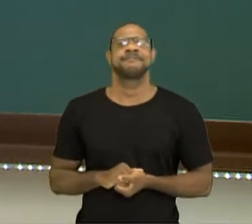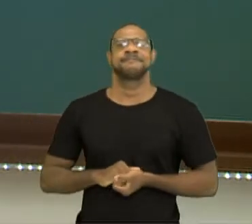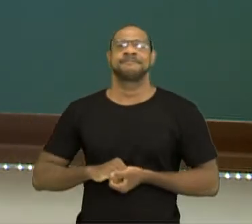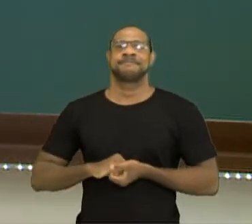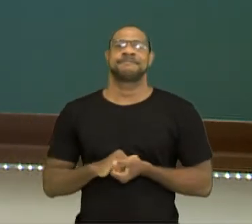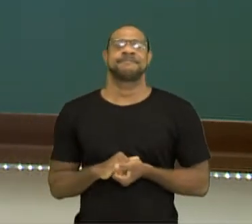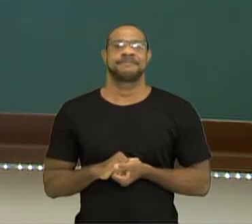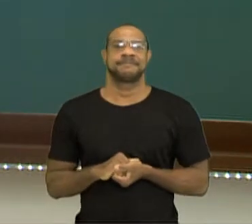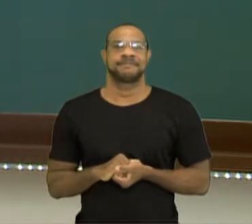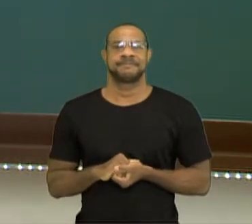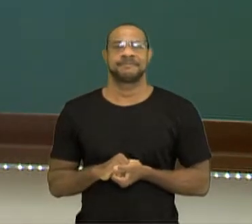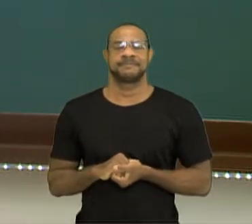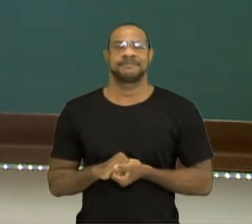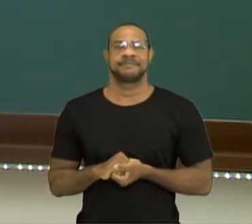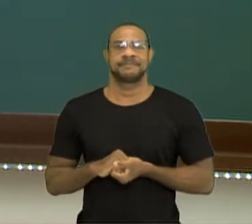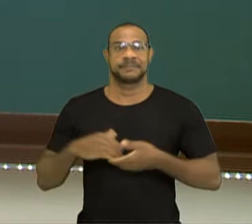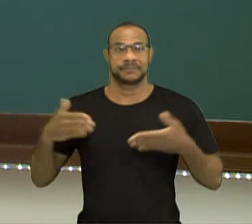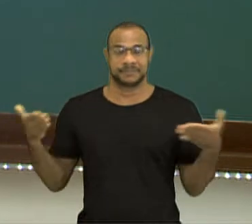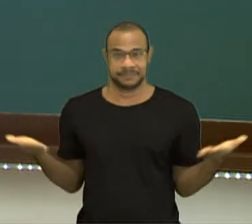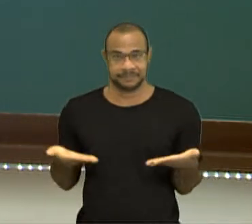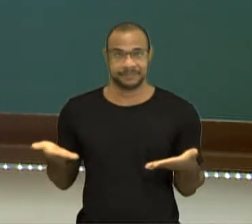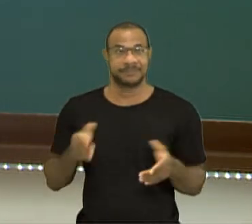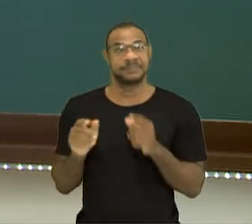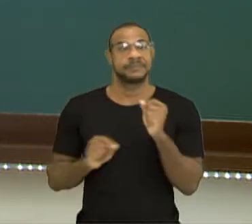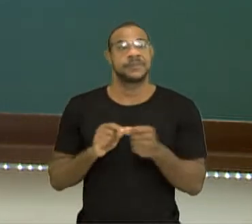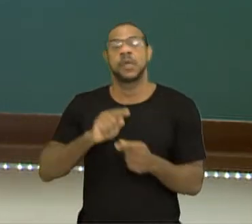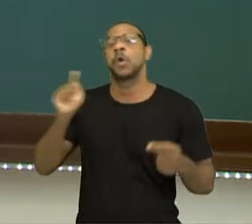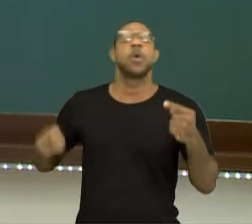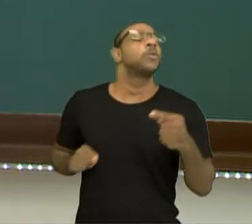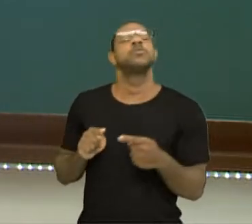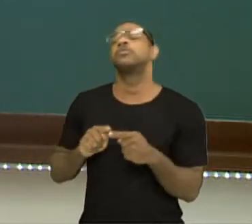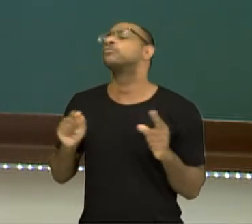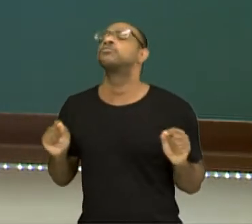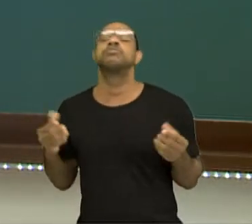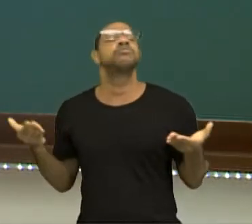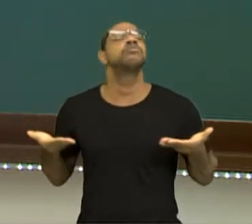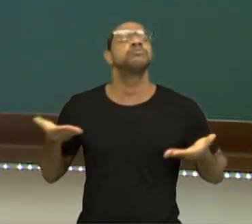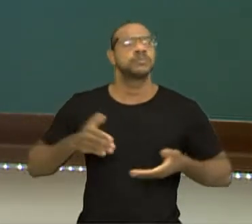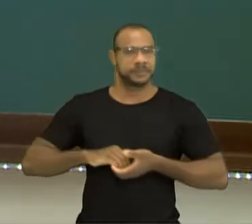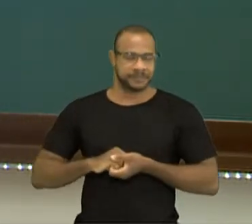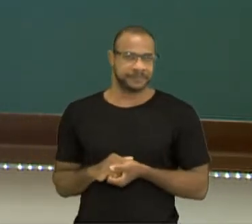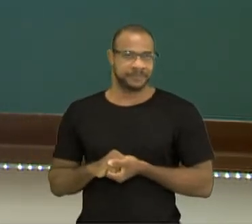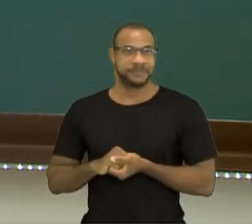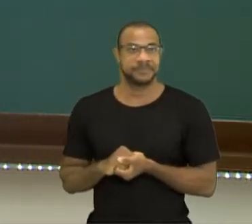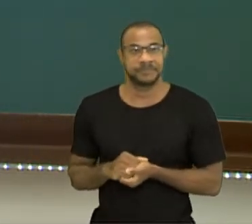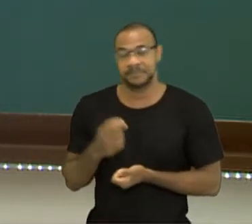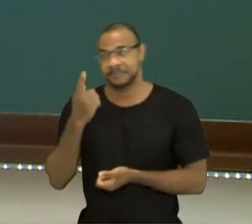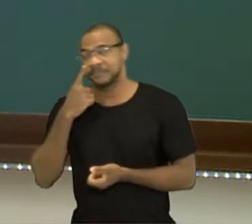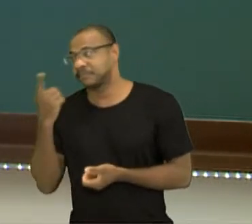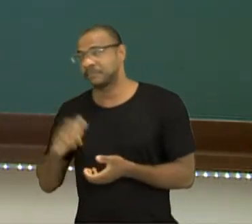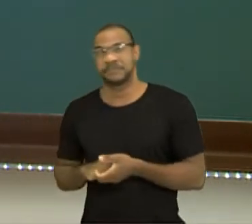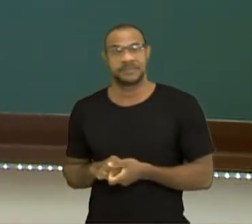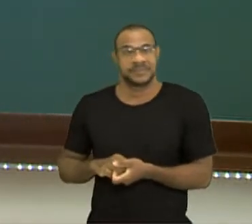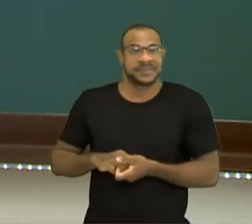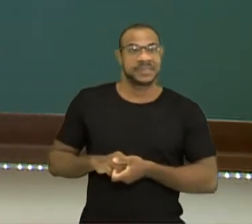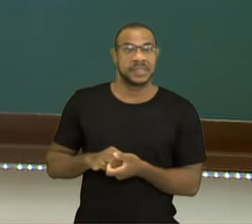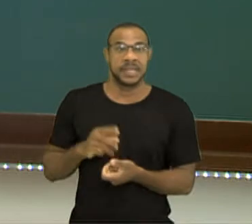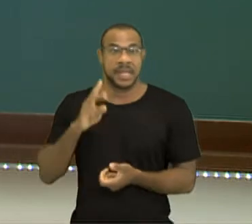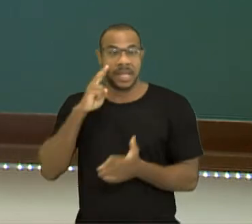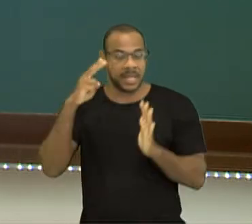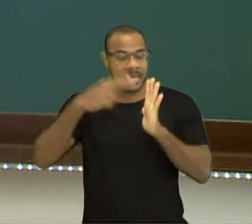que vai ser proposto aqui, tá bom? Como objetivo da nossa aula, nós temos o seguinte aqui, olha, leitura e interpretação de